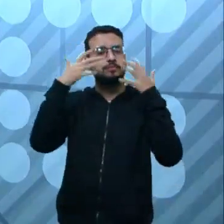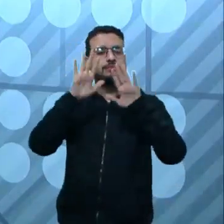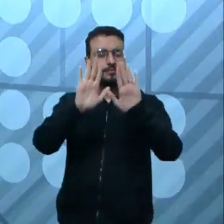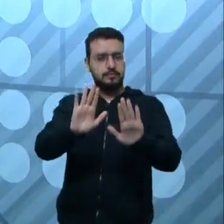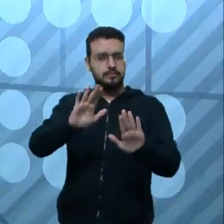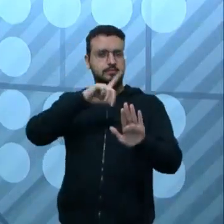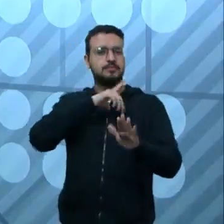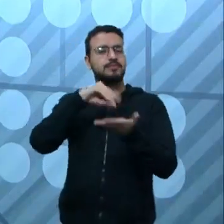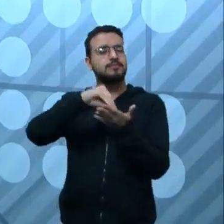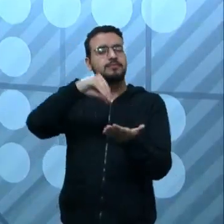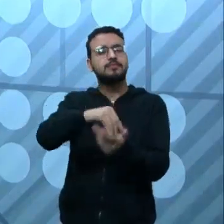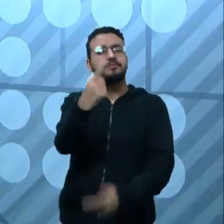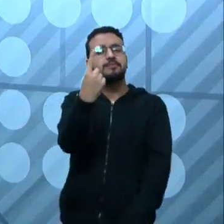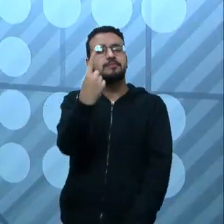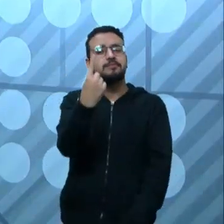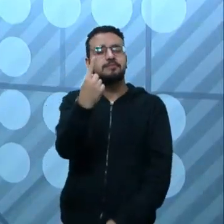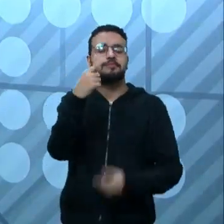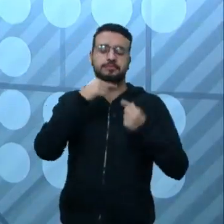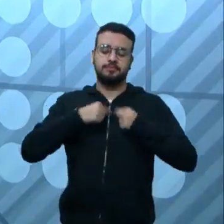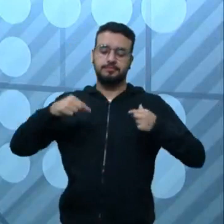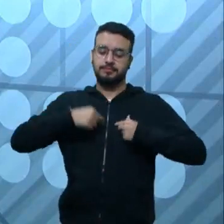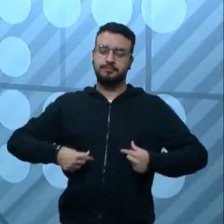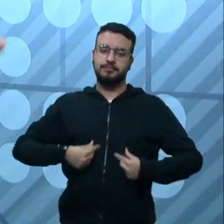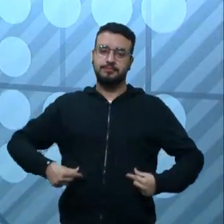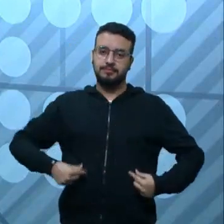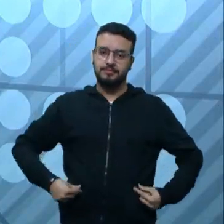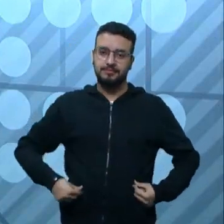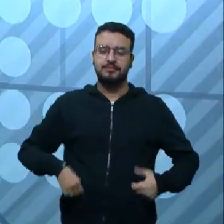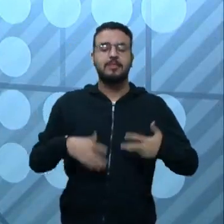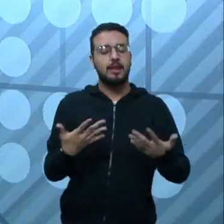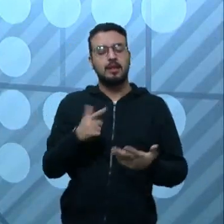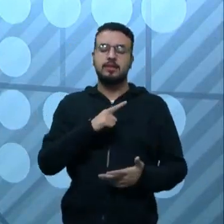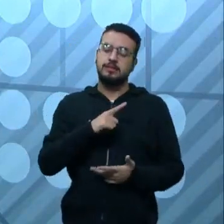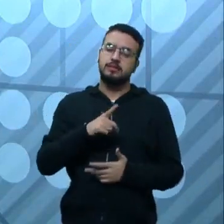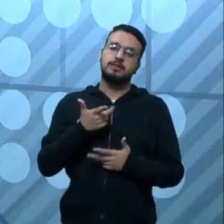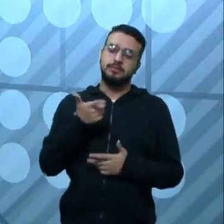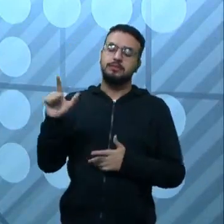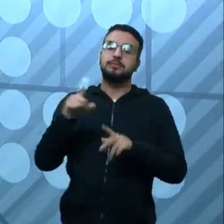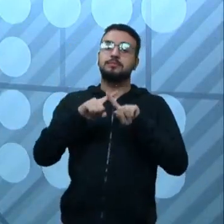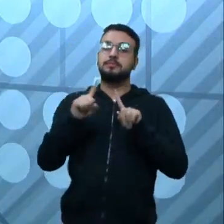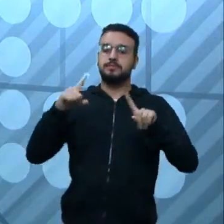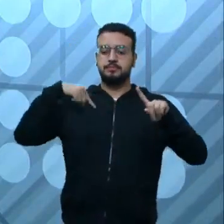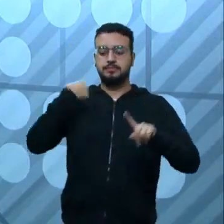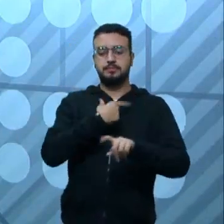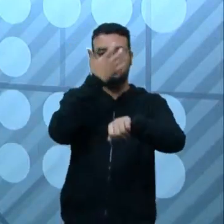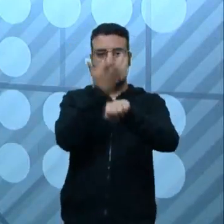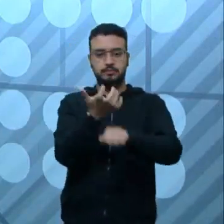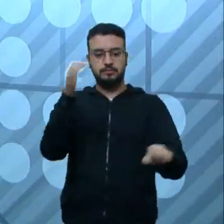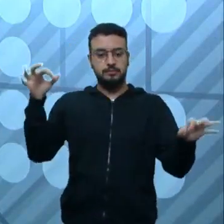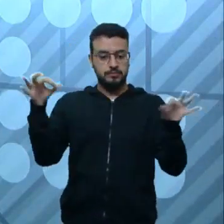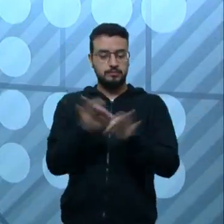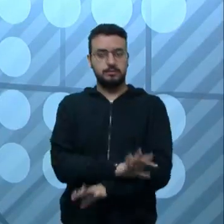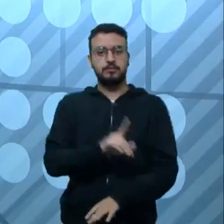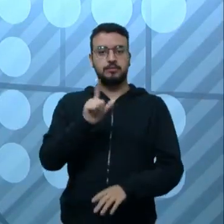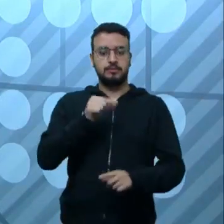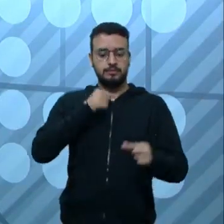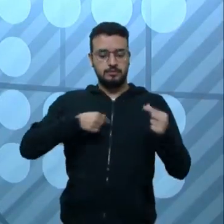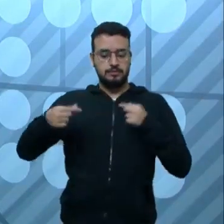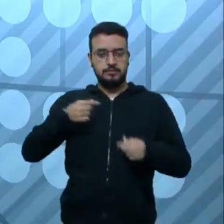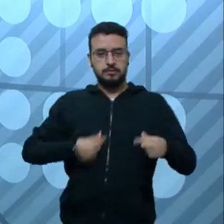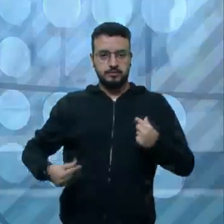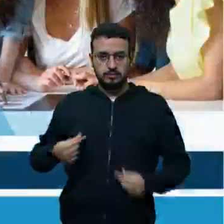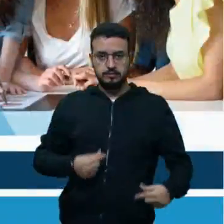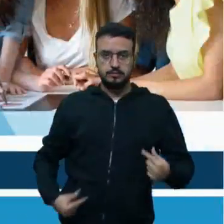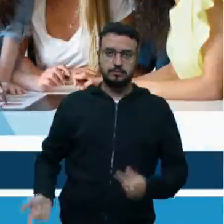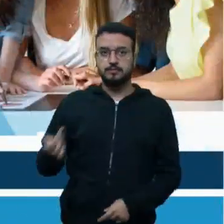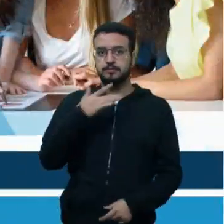um. Tá faltando o sistema circulatório. Claro, existem outros sistemas, mas a gente vai encerrar a nossa disciplina falando do sistema circulatório. Vamos